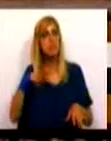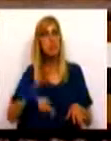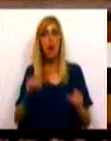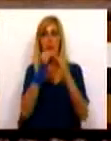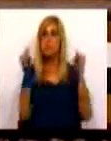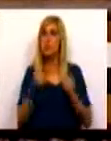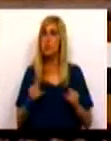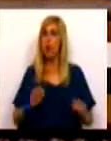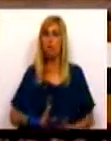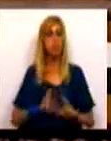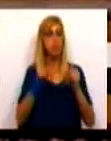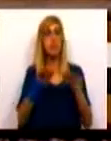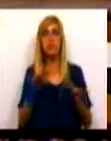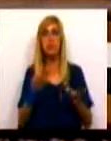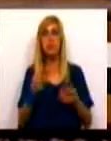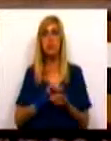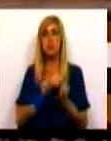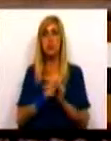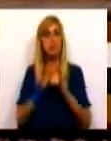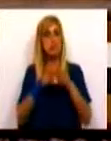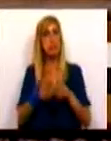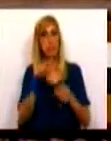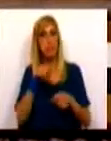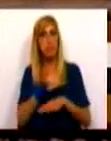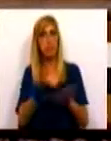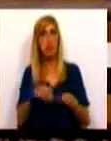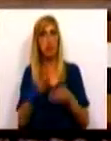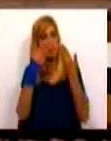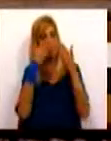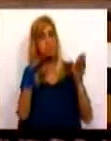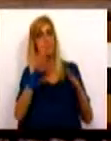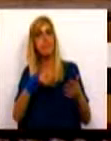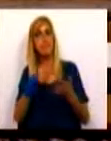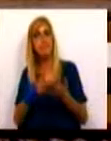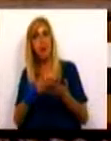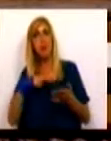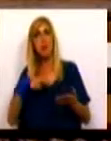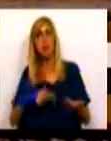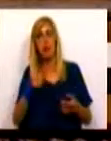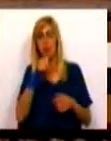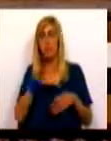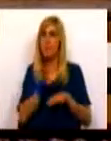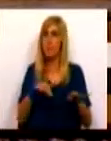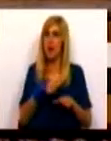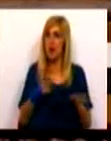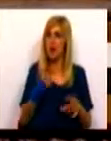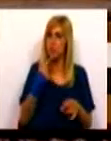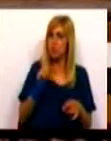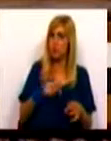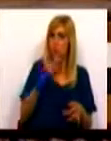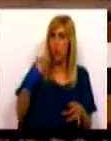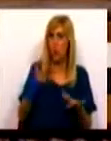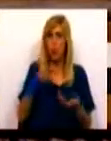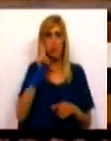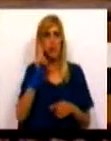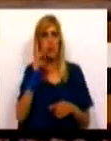internacional, o desenvolvimento de esportes náuticos e de praia, democratizaram as praias de Portugal e voltaram o seu uso para a valorização